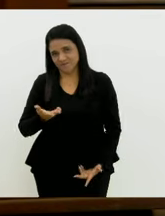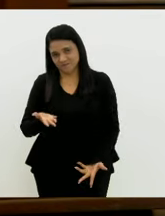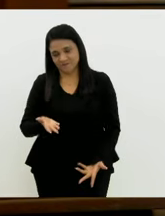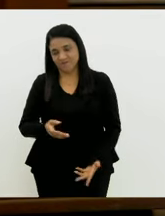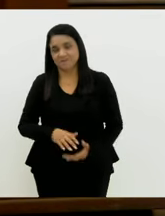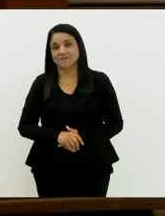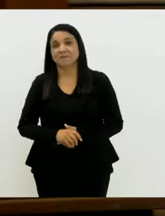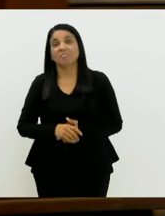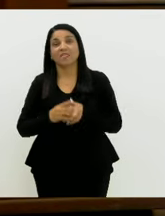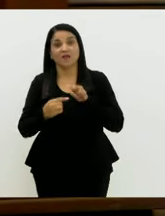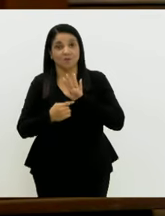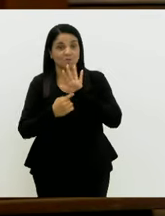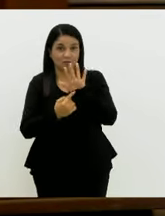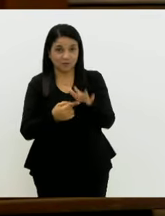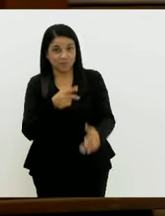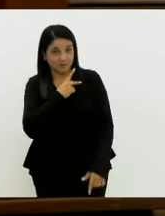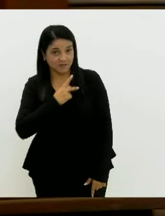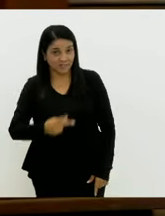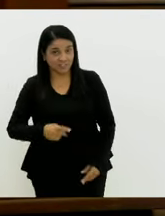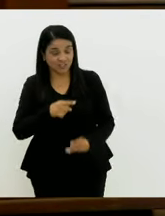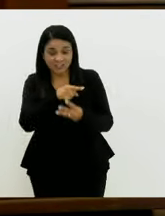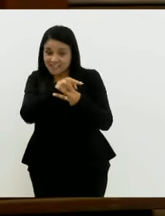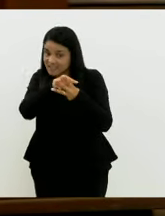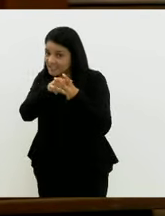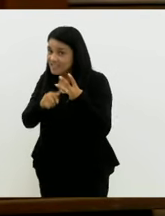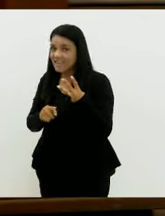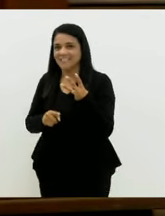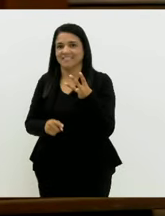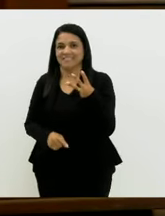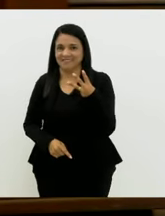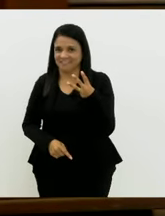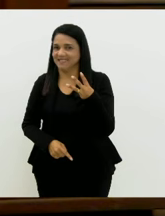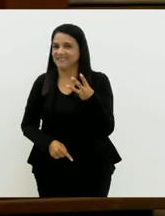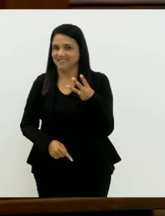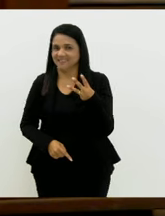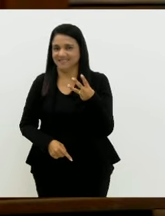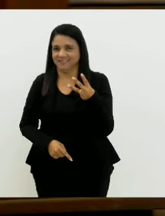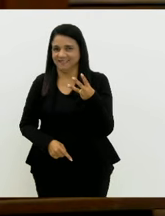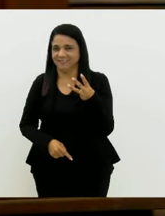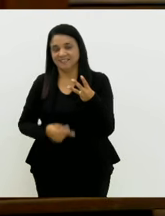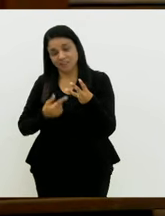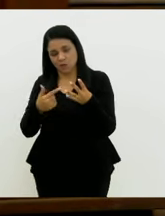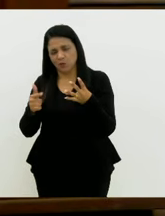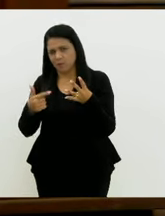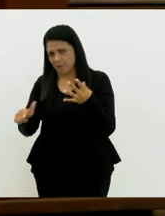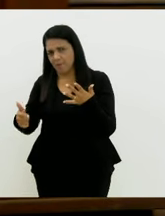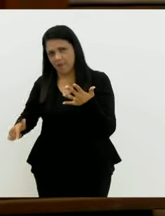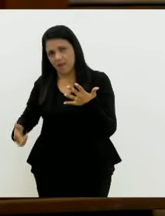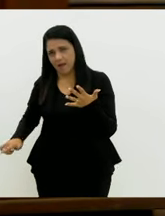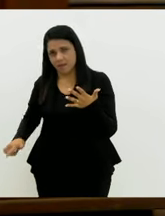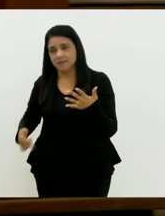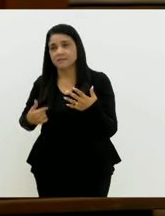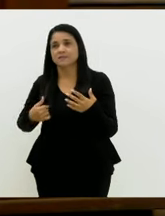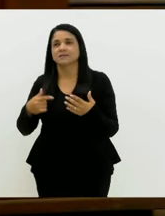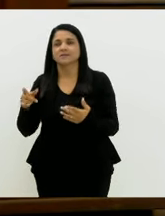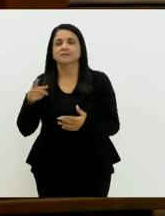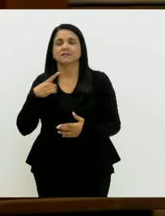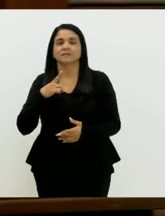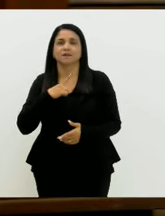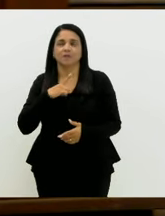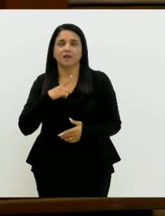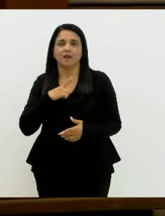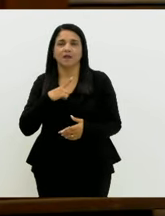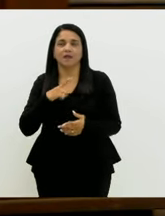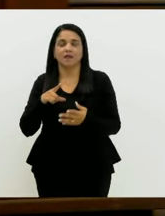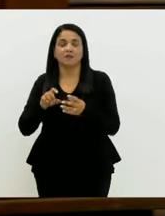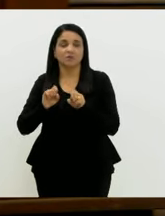quis mostrar aqui só 3 vertentes. Claro, tem muitas outras. Tem uma outra defendida pela